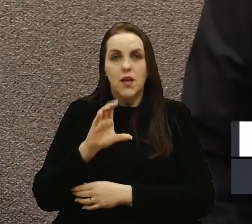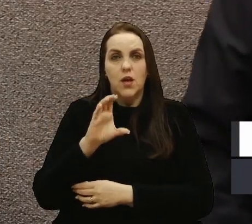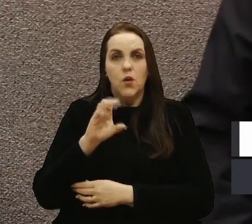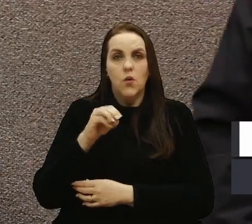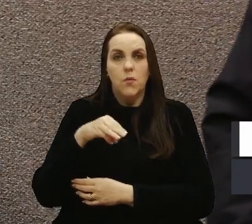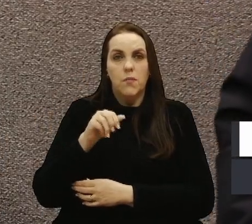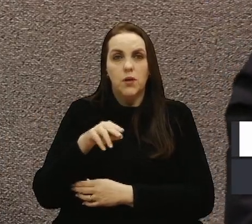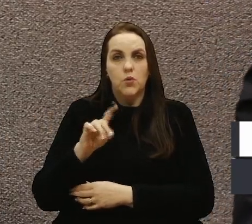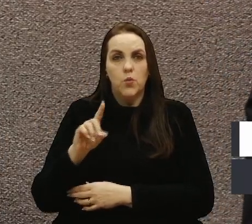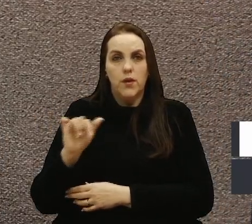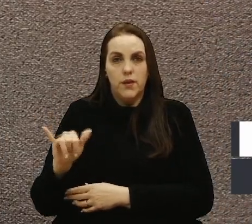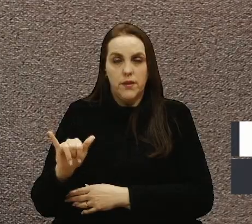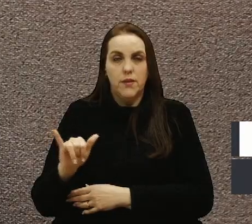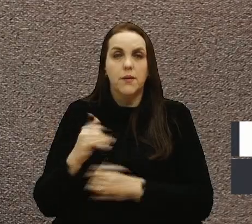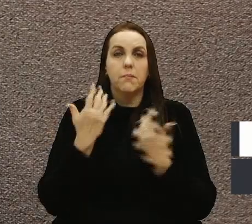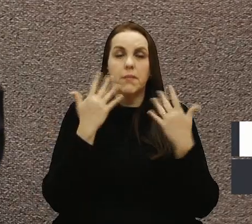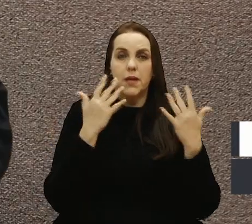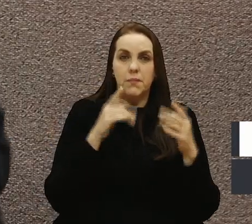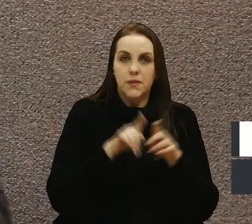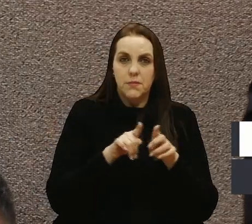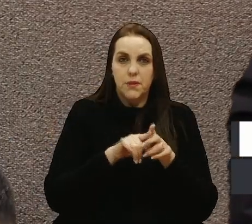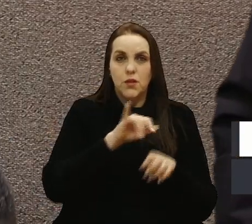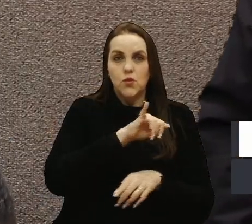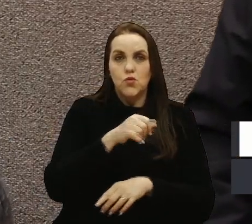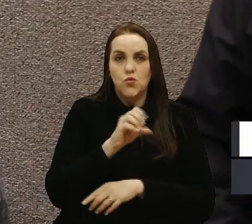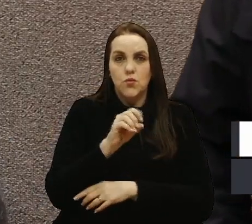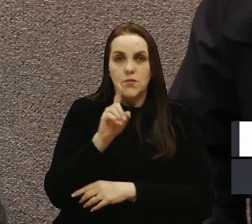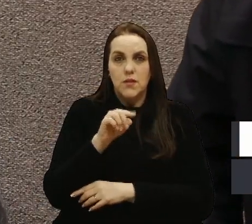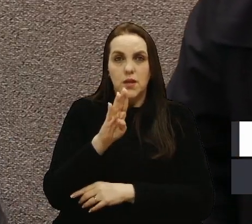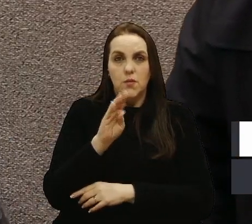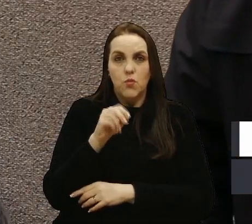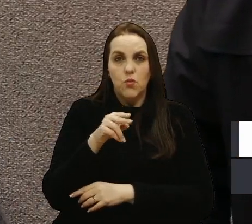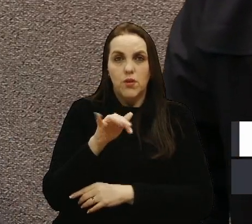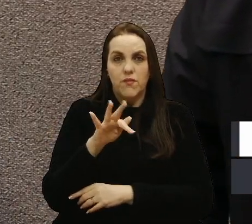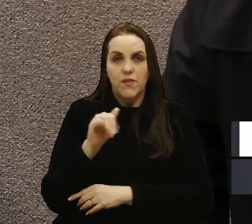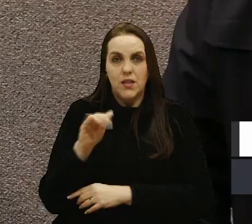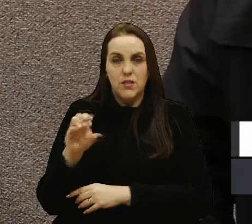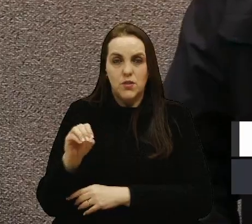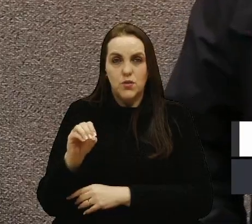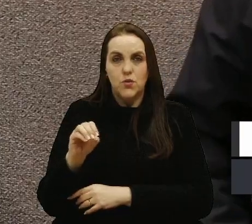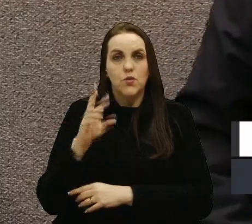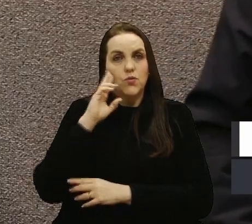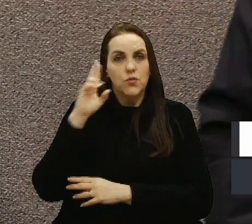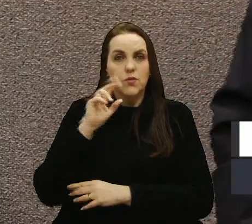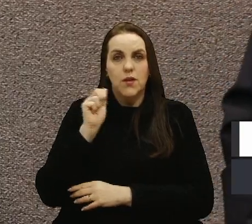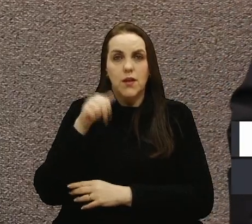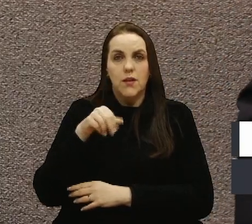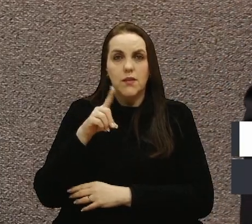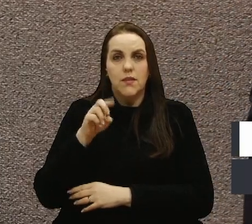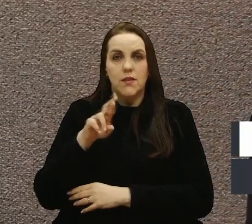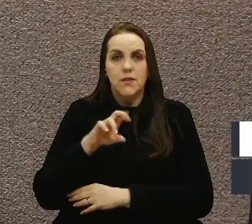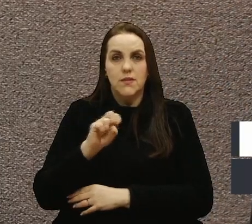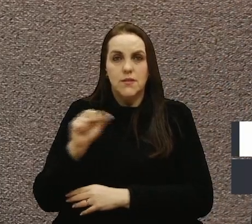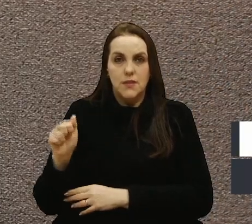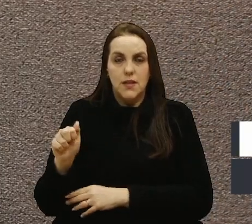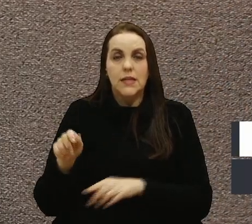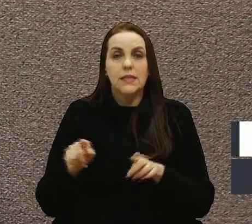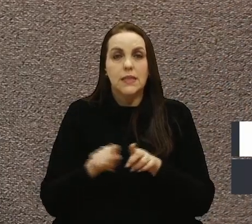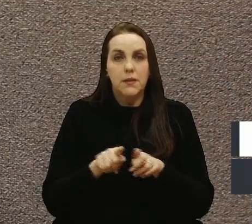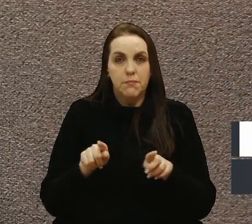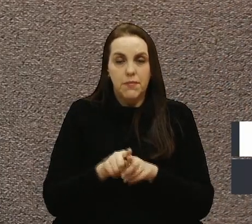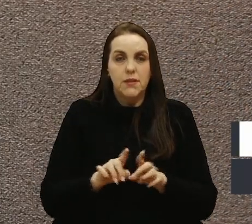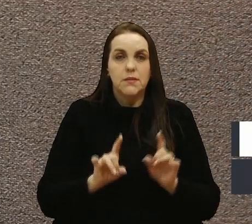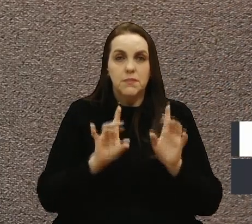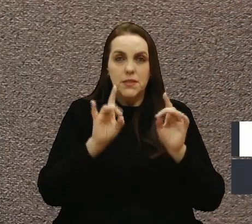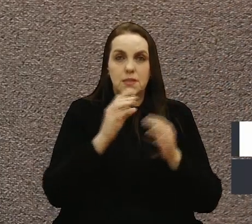Parabéns ao José Bonifácio, a diretora Andressa, e especial também ao nosso Tiago, diretor da Escola